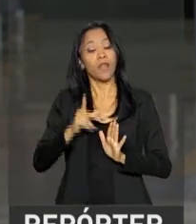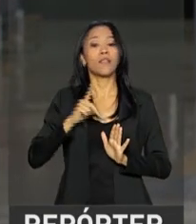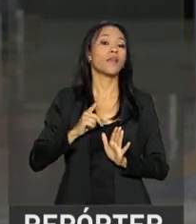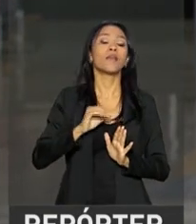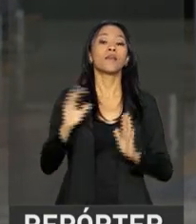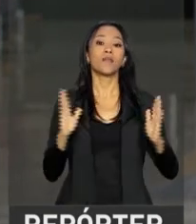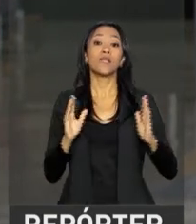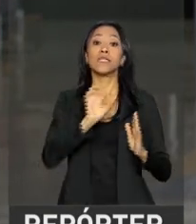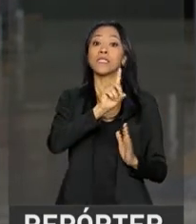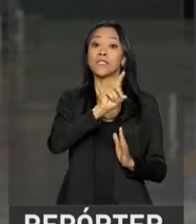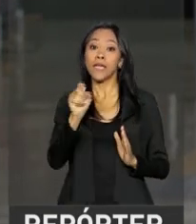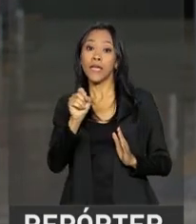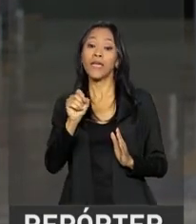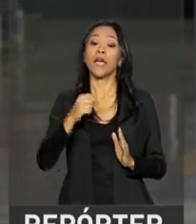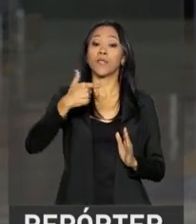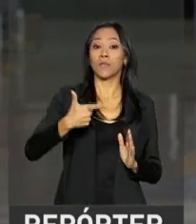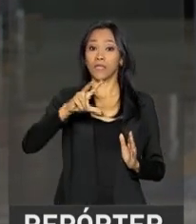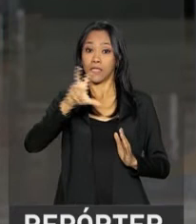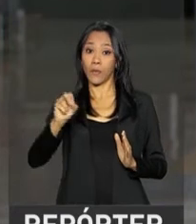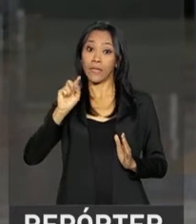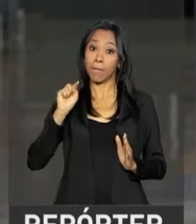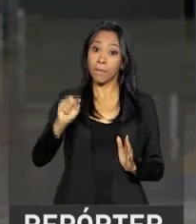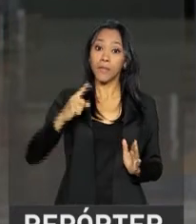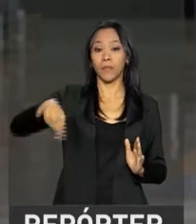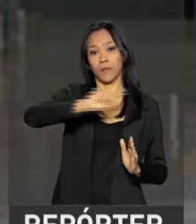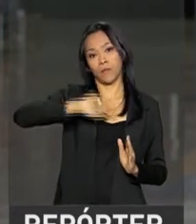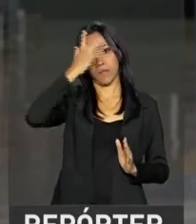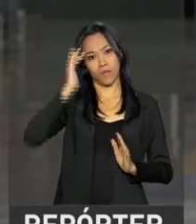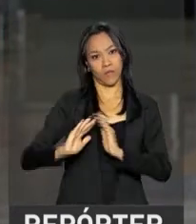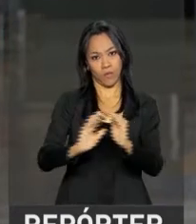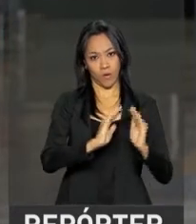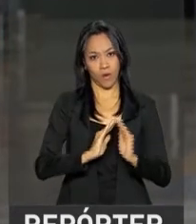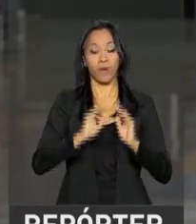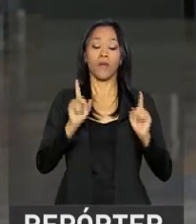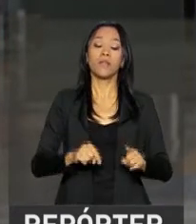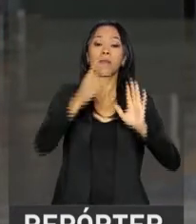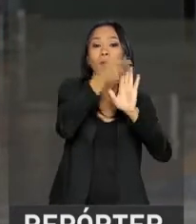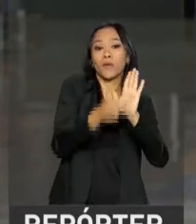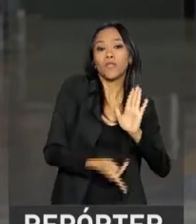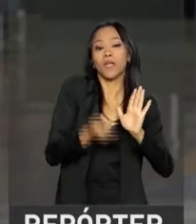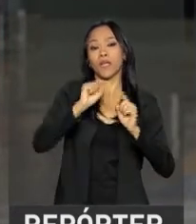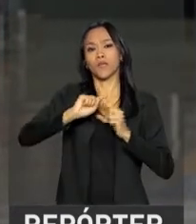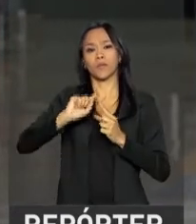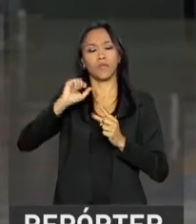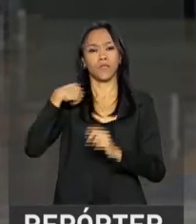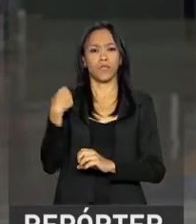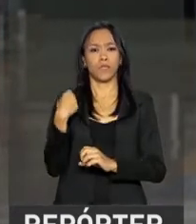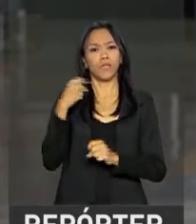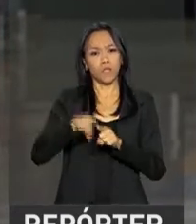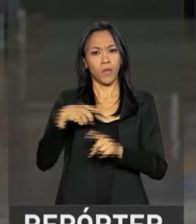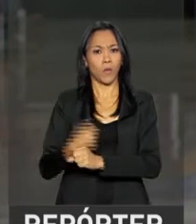100 e 250 mil habitantes e solicitaram recursos para aplicação em projetos e obras de mobilidade